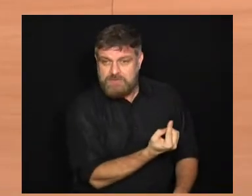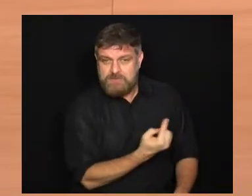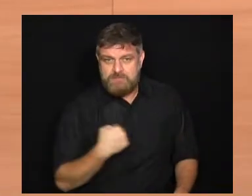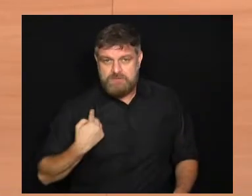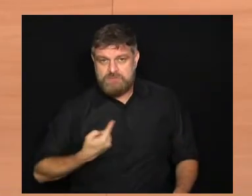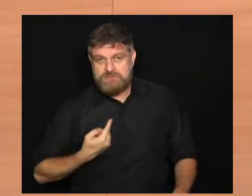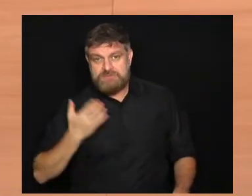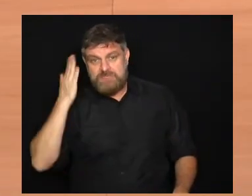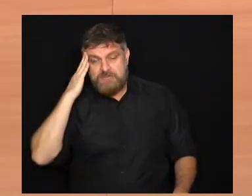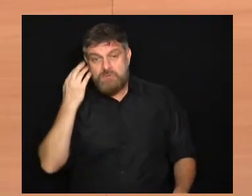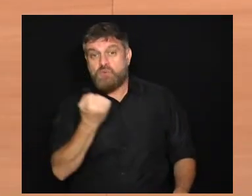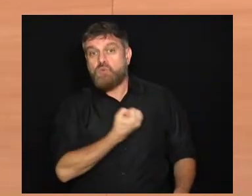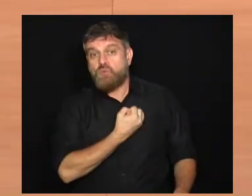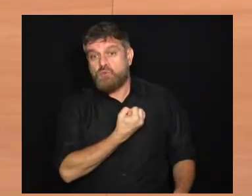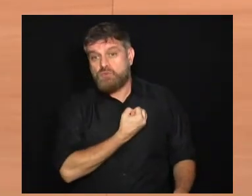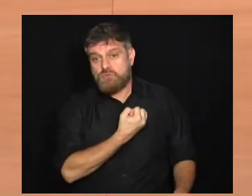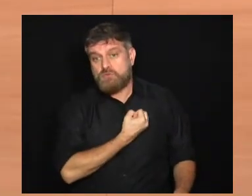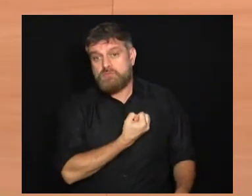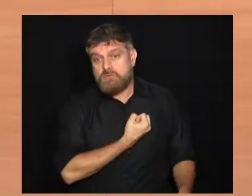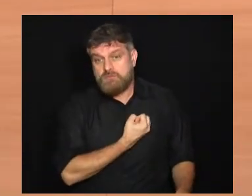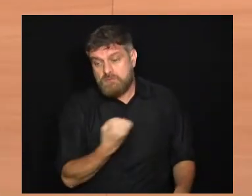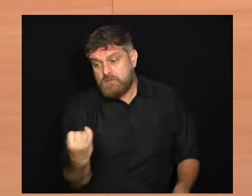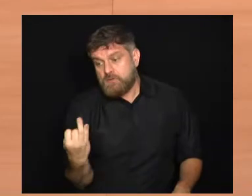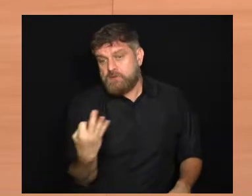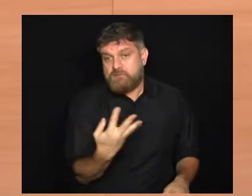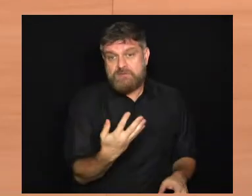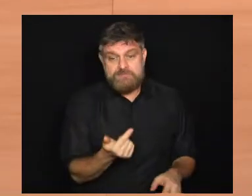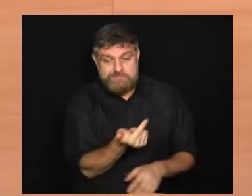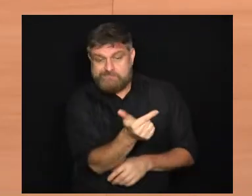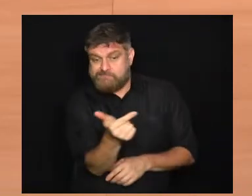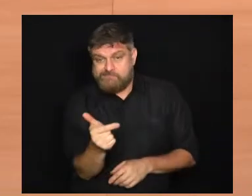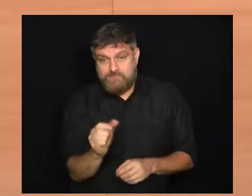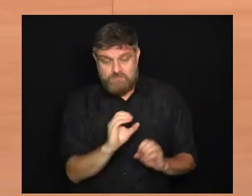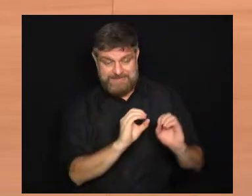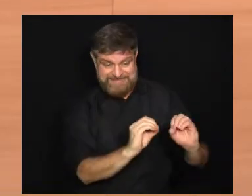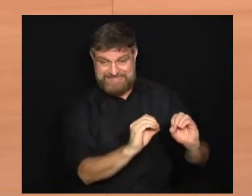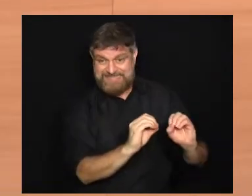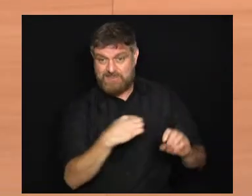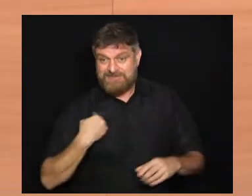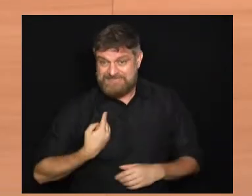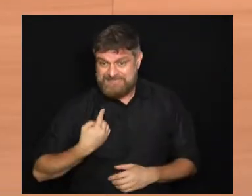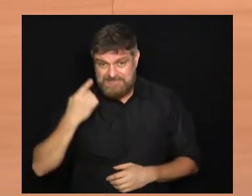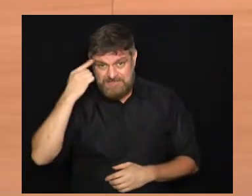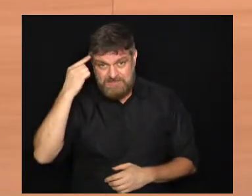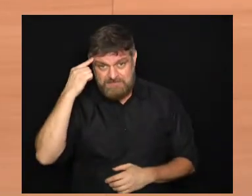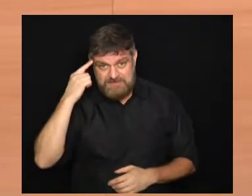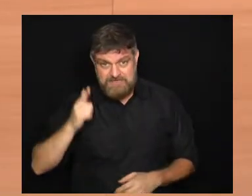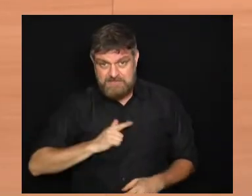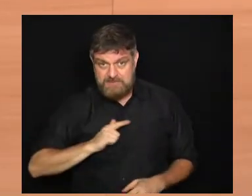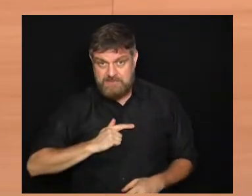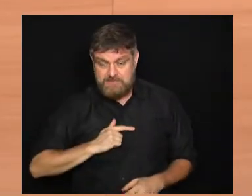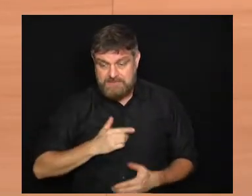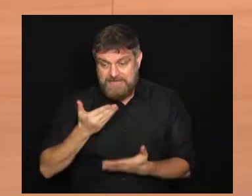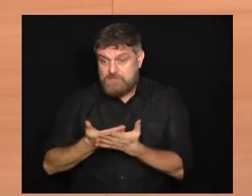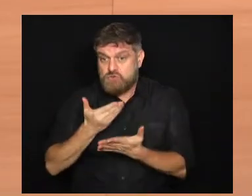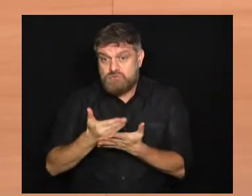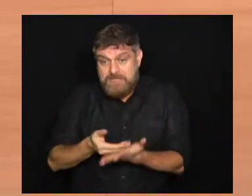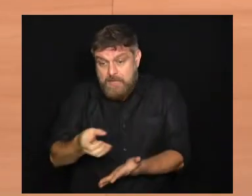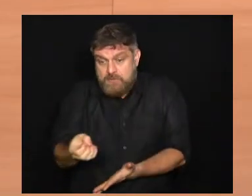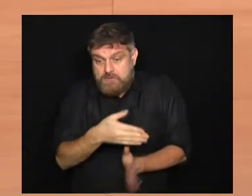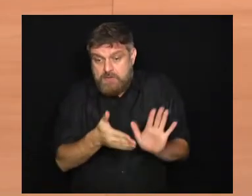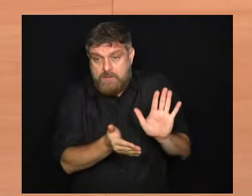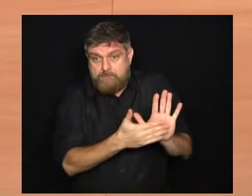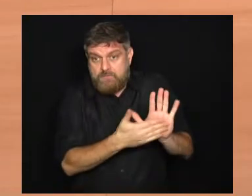de uma quantidade que não tem nenhum ainda, e se eventualmente nós começarmos a observar um aumento, temos que reestudar, porque a